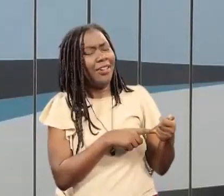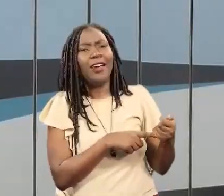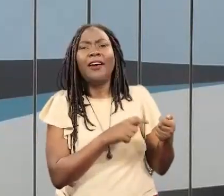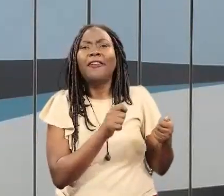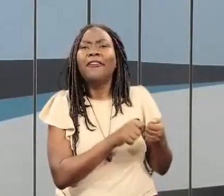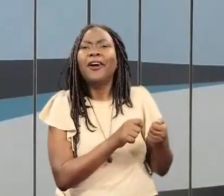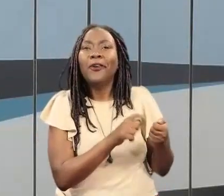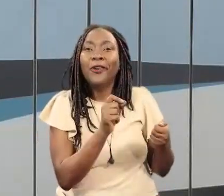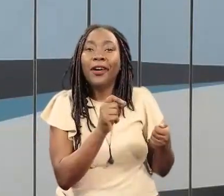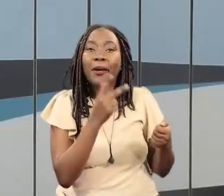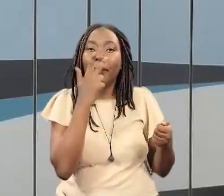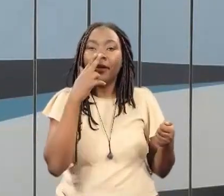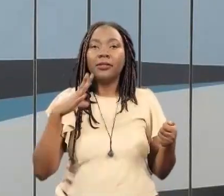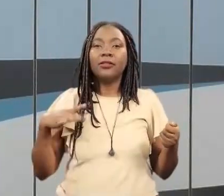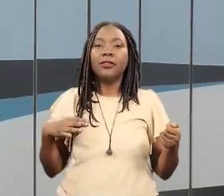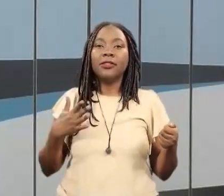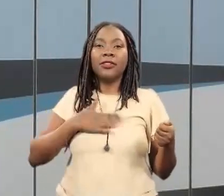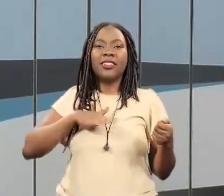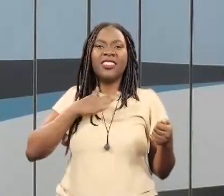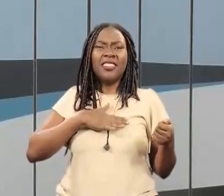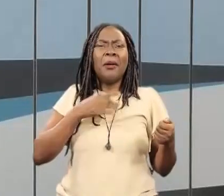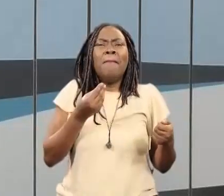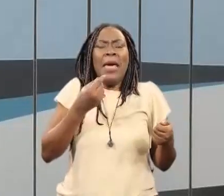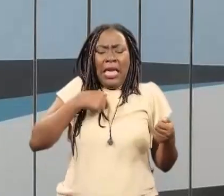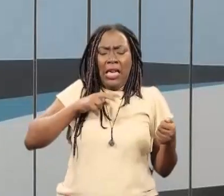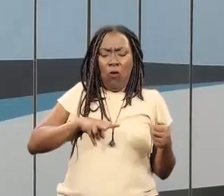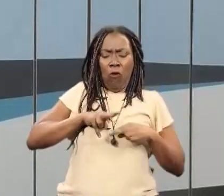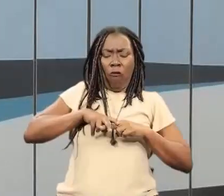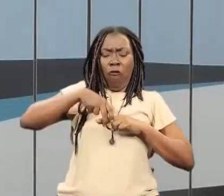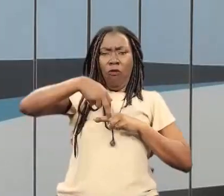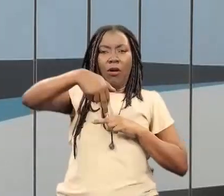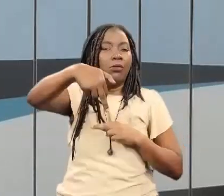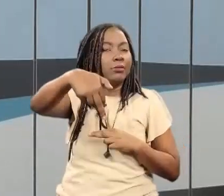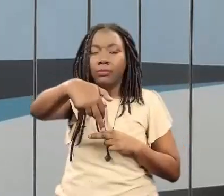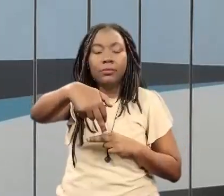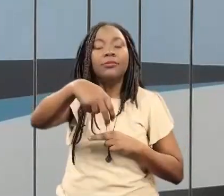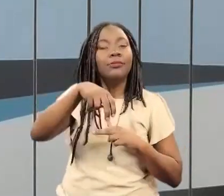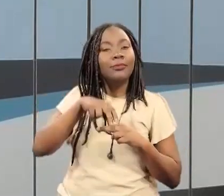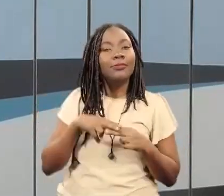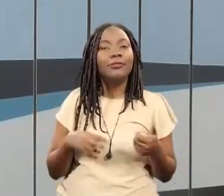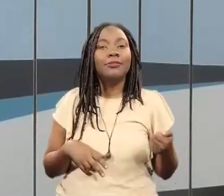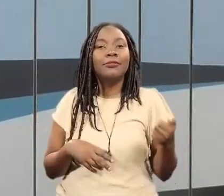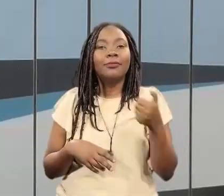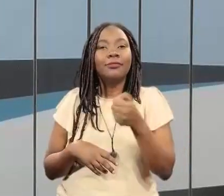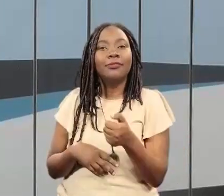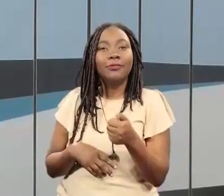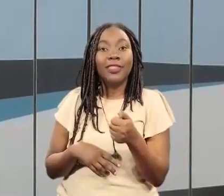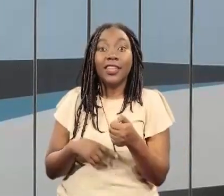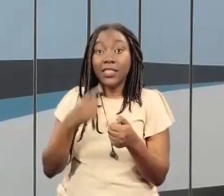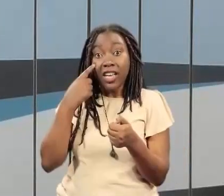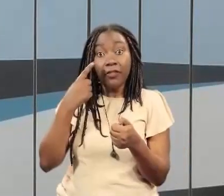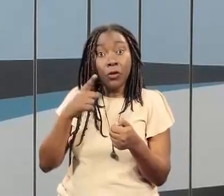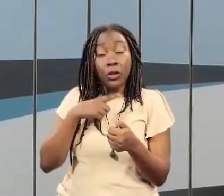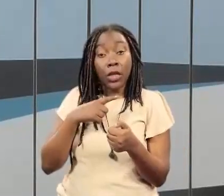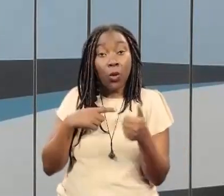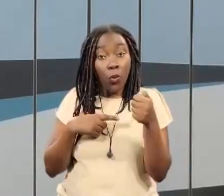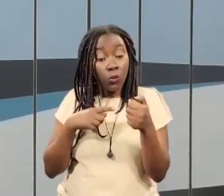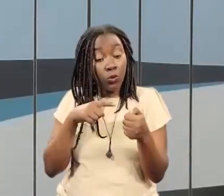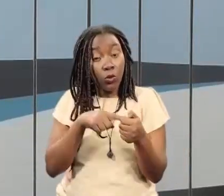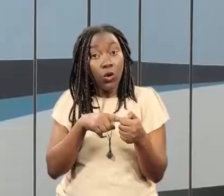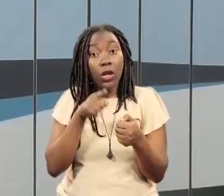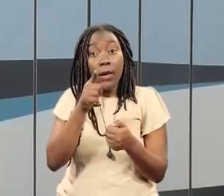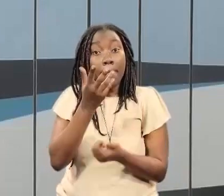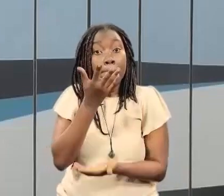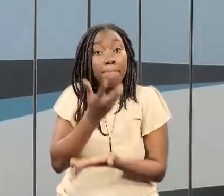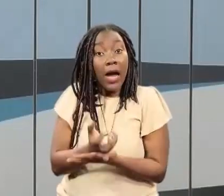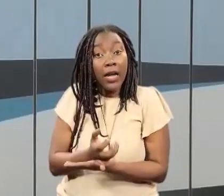gente acomodados. Por que eu vou ligar e ir lá levantar? Não vou, eu pego um TV. Você já viu? Não sei se você já viu. Tem controles de TV que a gente baixa por